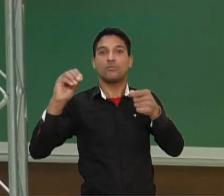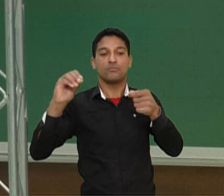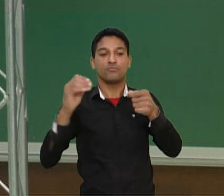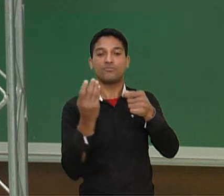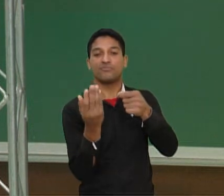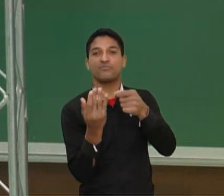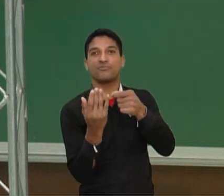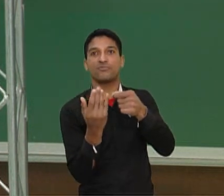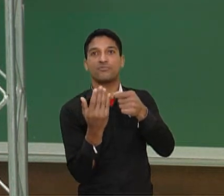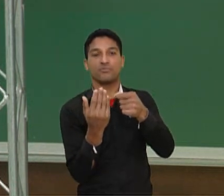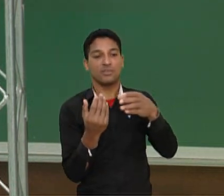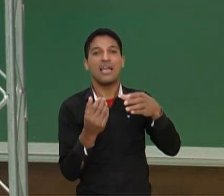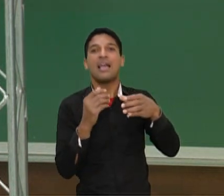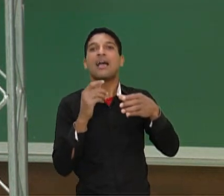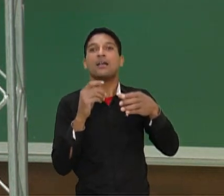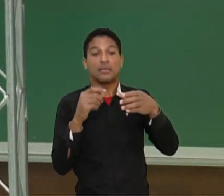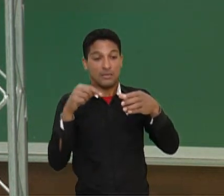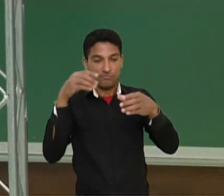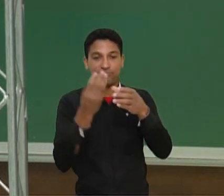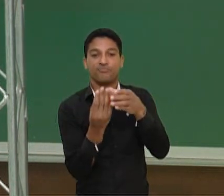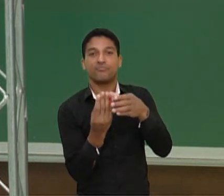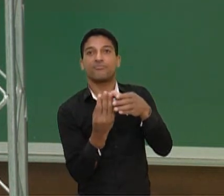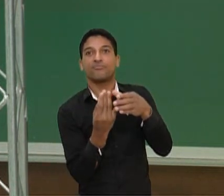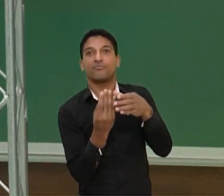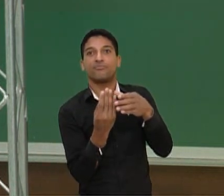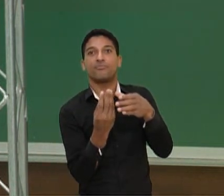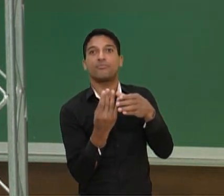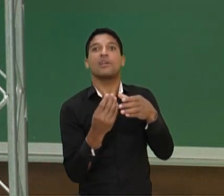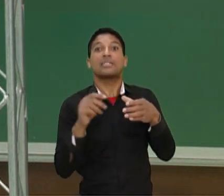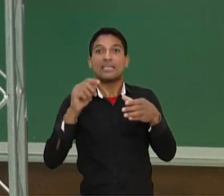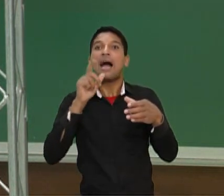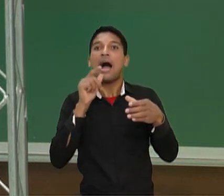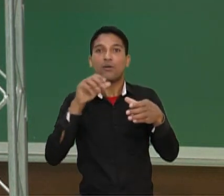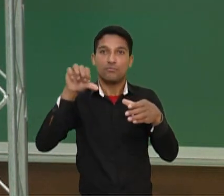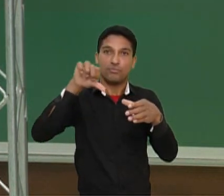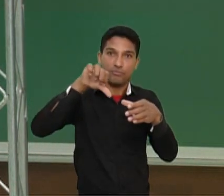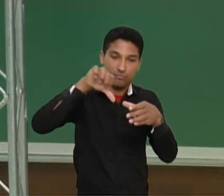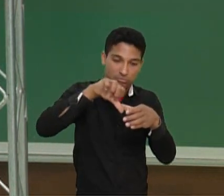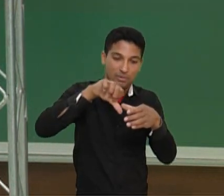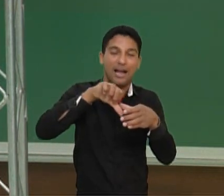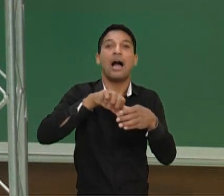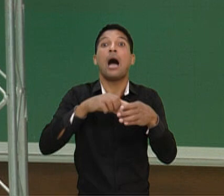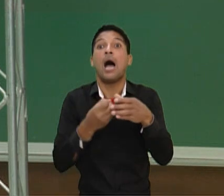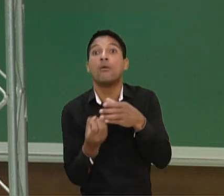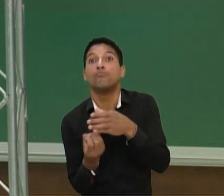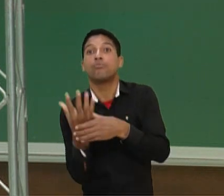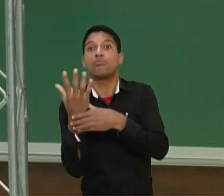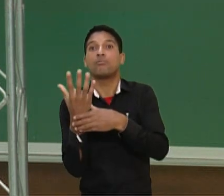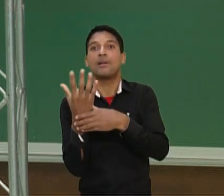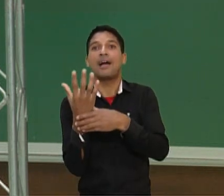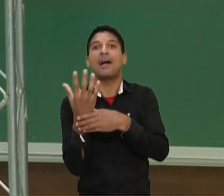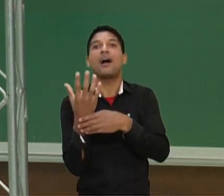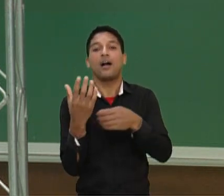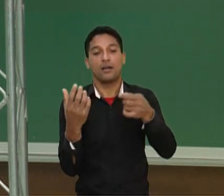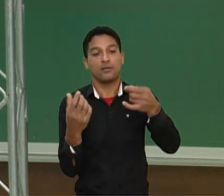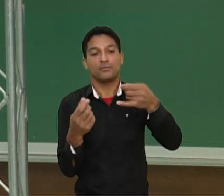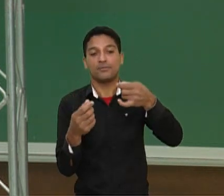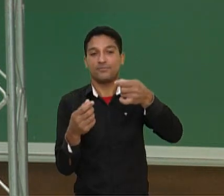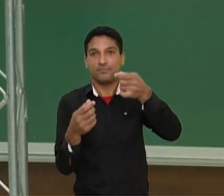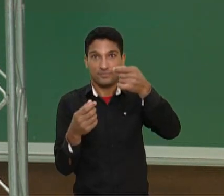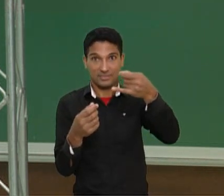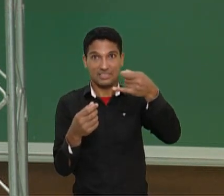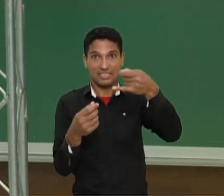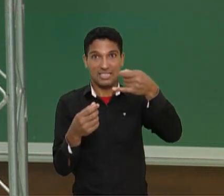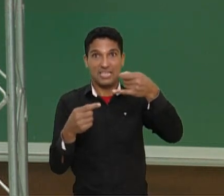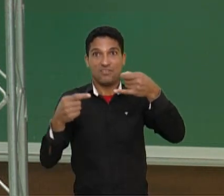ionização. Ou seja, eu formo íons. O íon